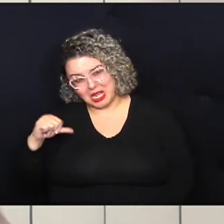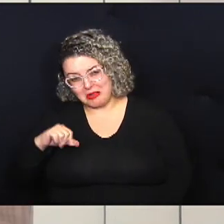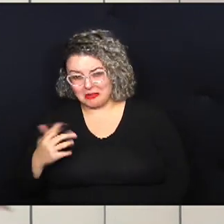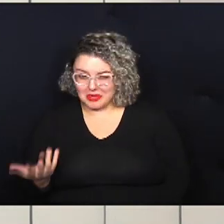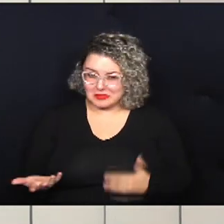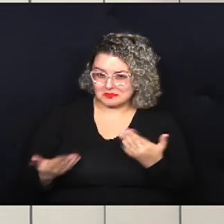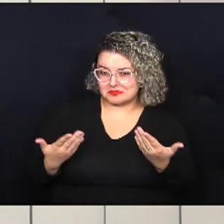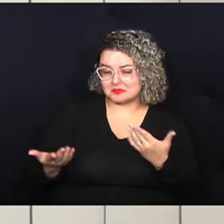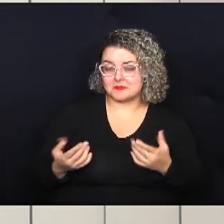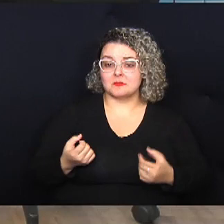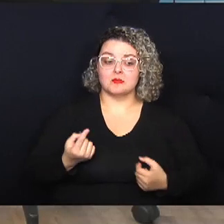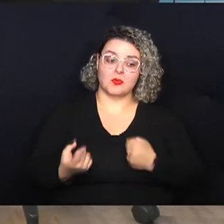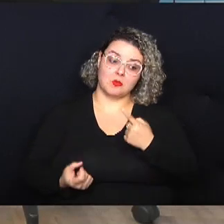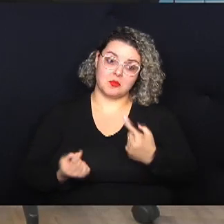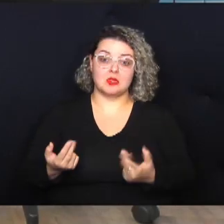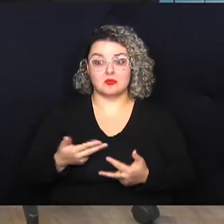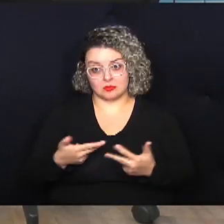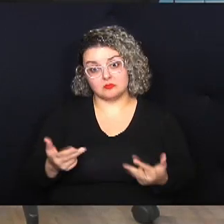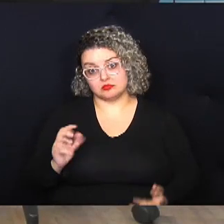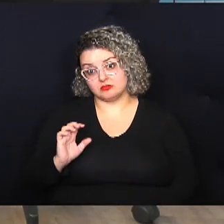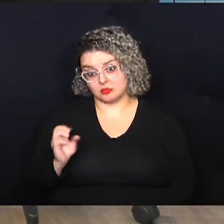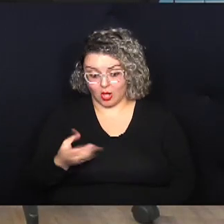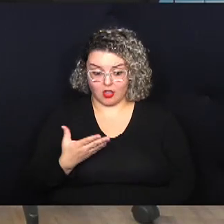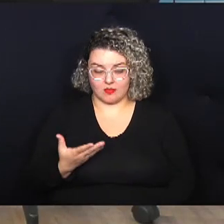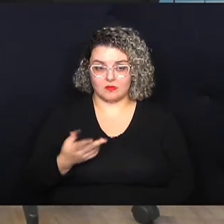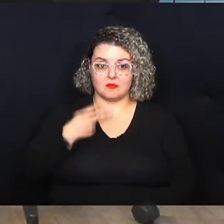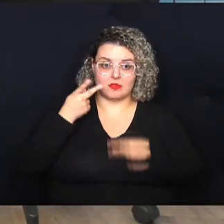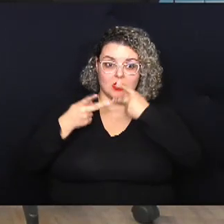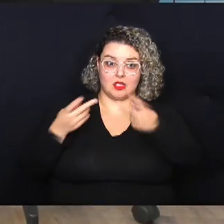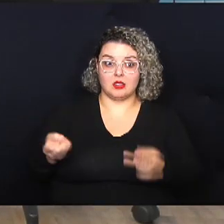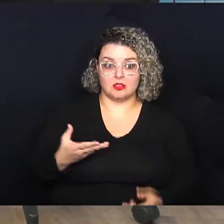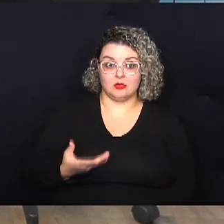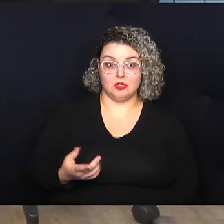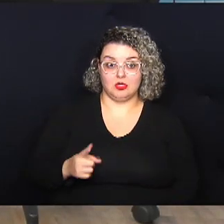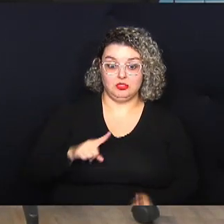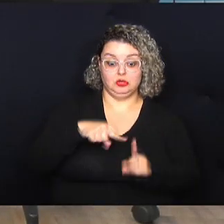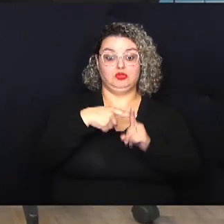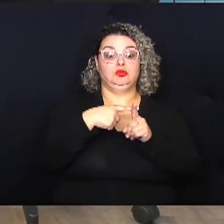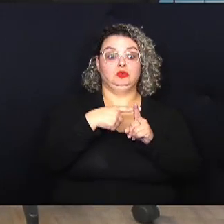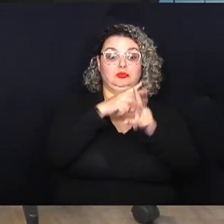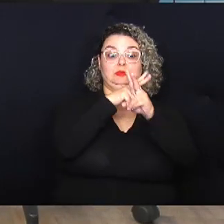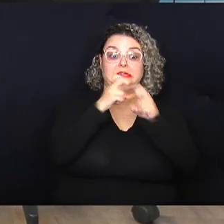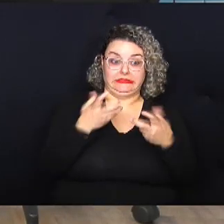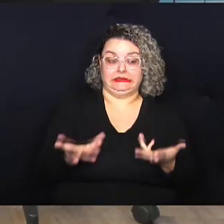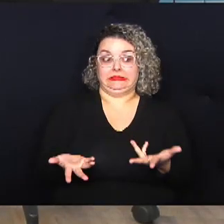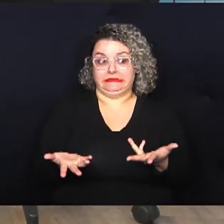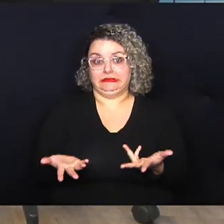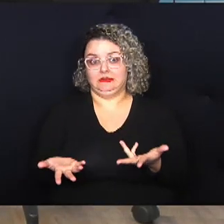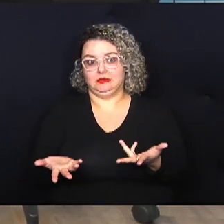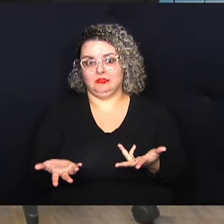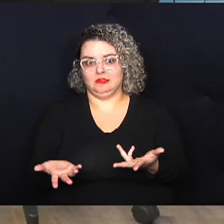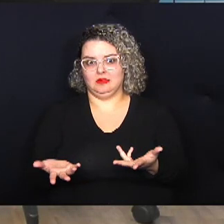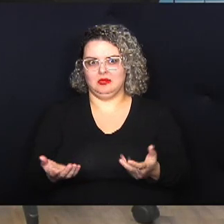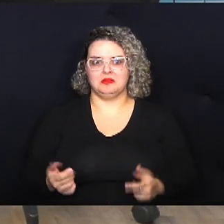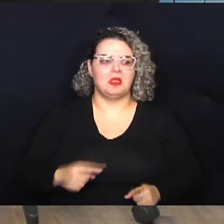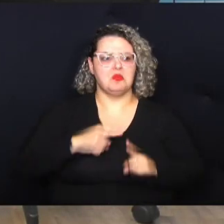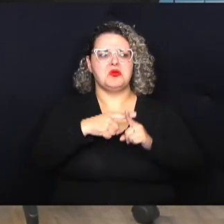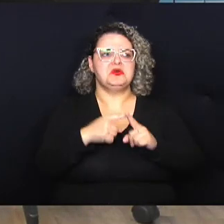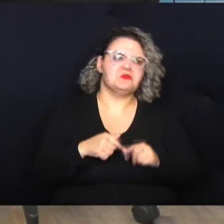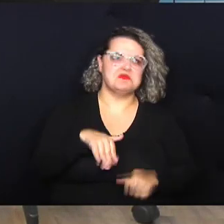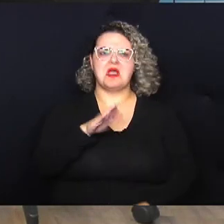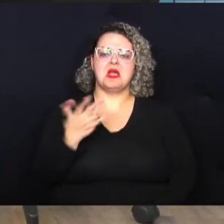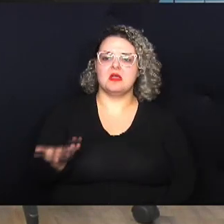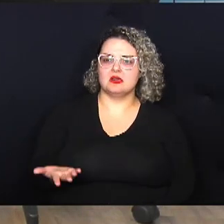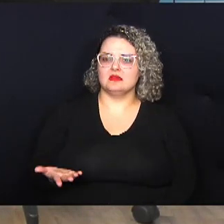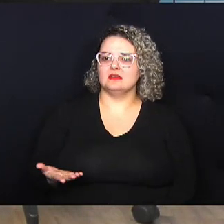né? Porque é algo novo, né? Que está sendo dito aí recentemente, a tal da positividade tóxica, que é a pessoa positiva demais e tal. Chega a